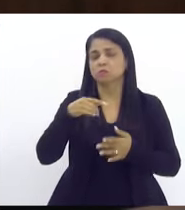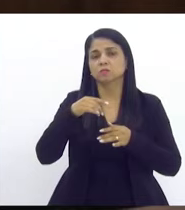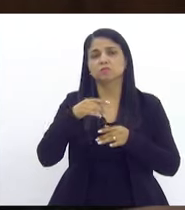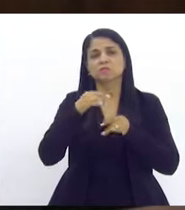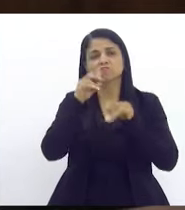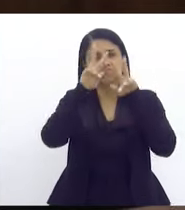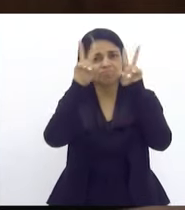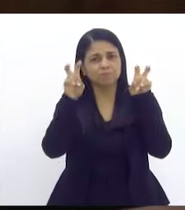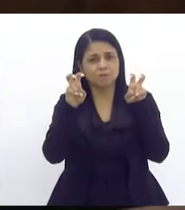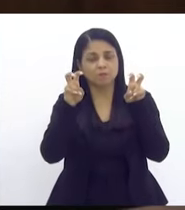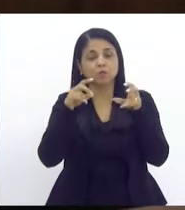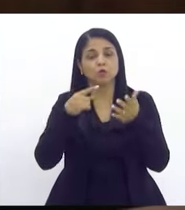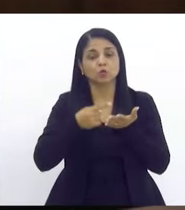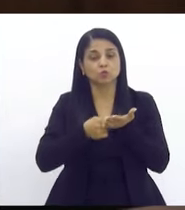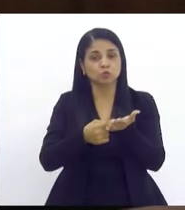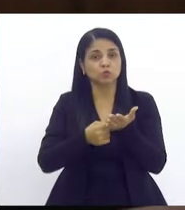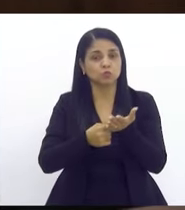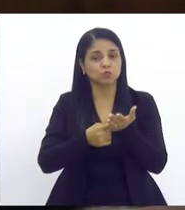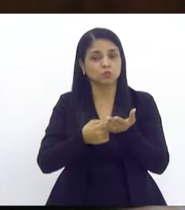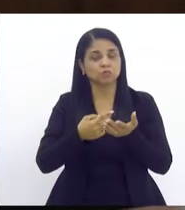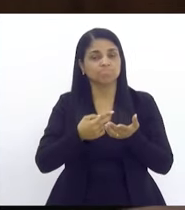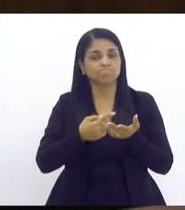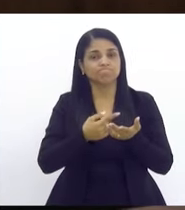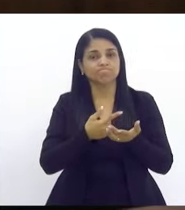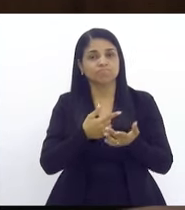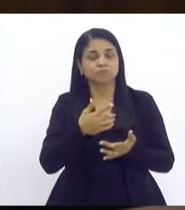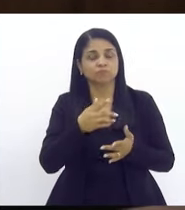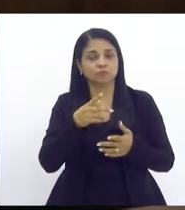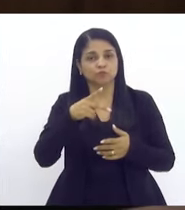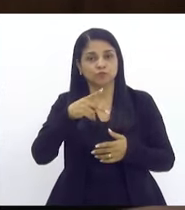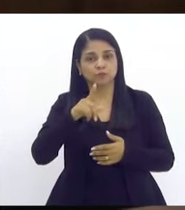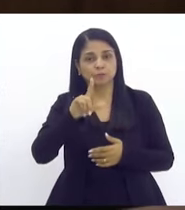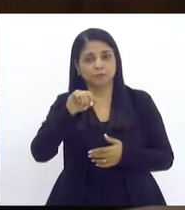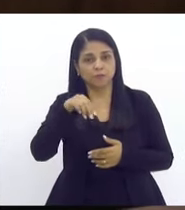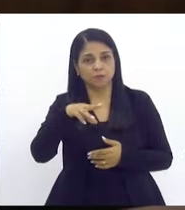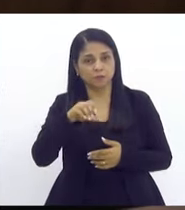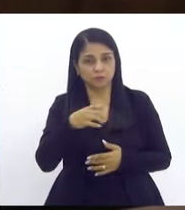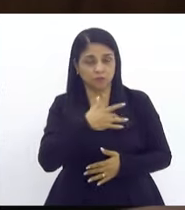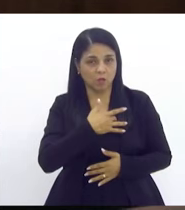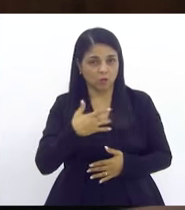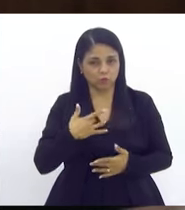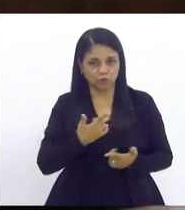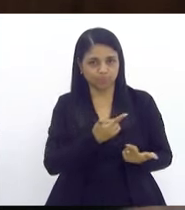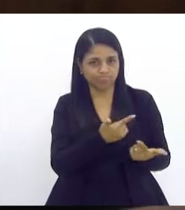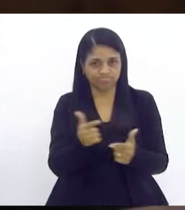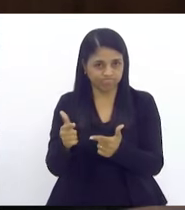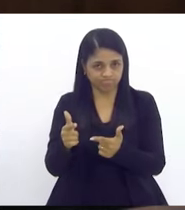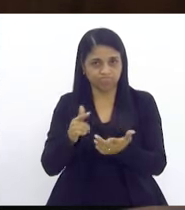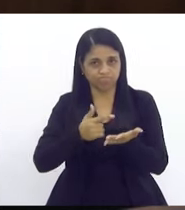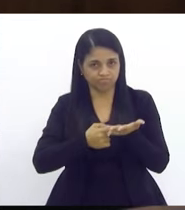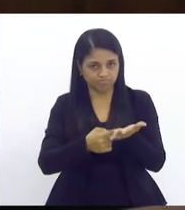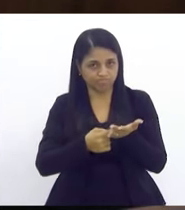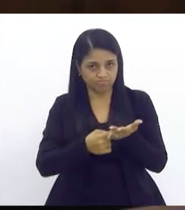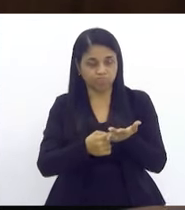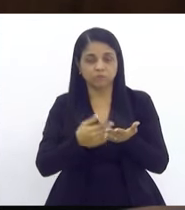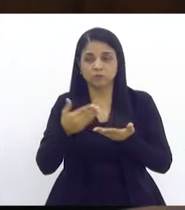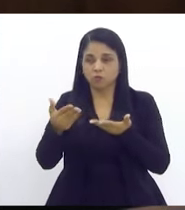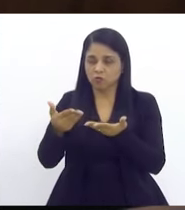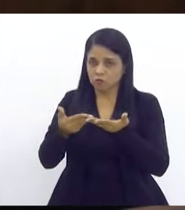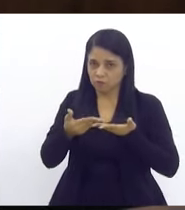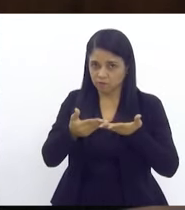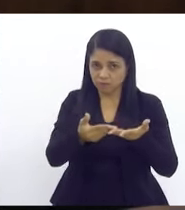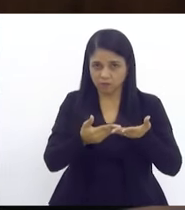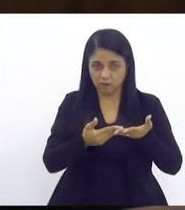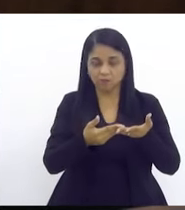o descumprimento dos contratos dos planos de saúde. Foi no 21º andar, nós convidamos as prestadoras de serviço e